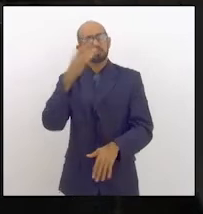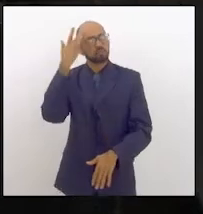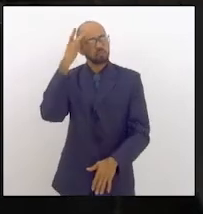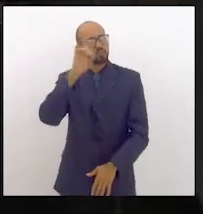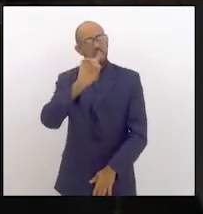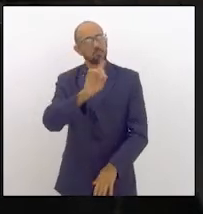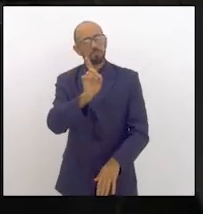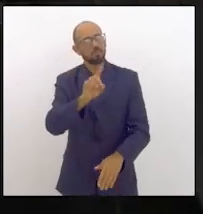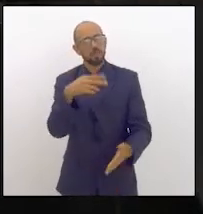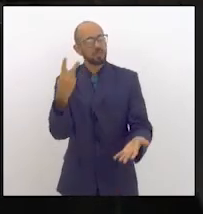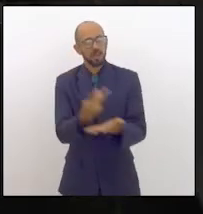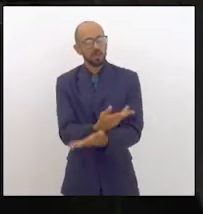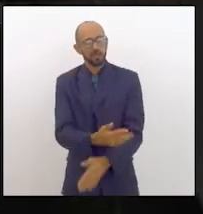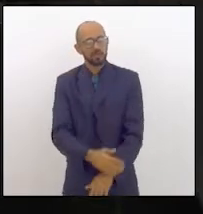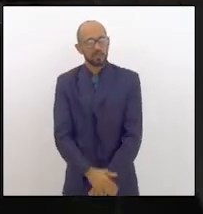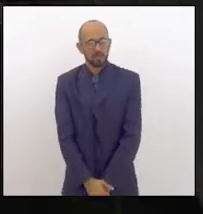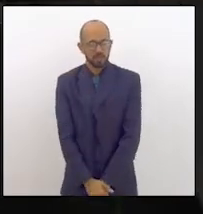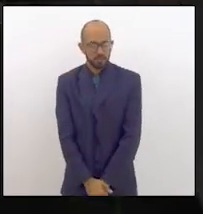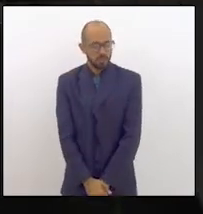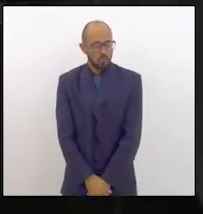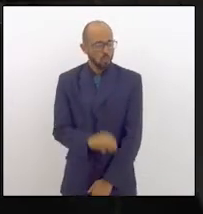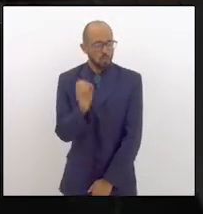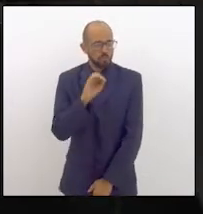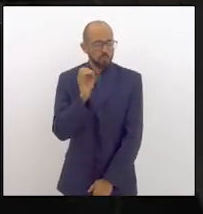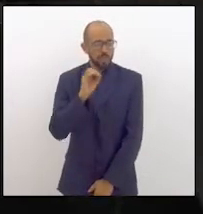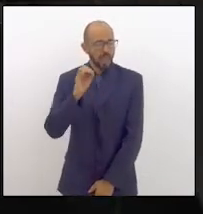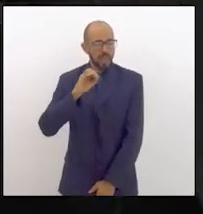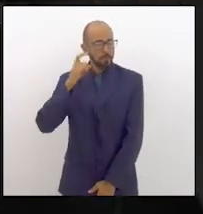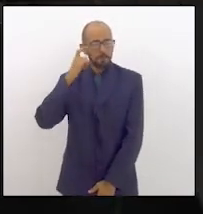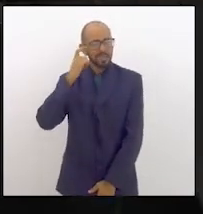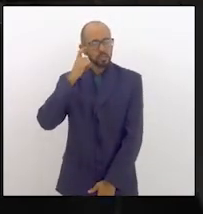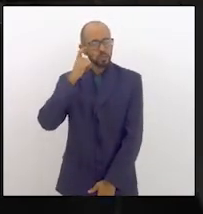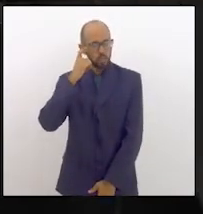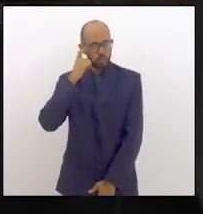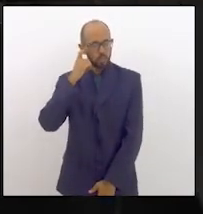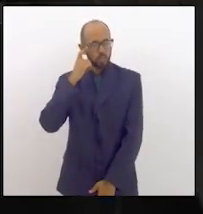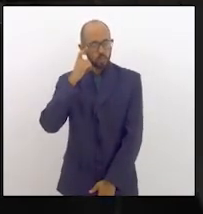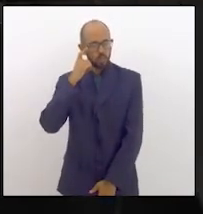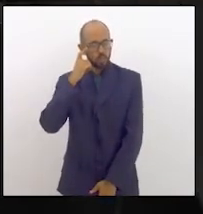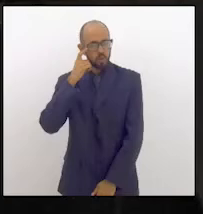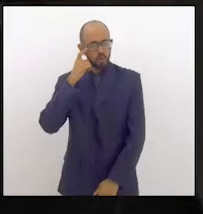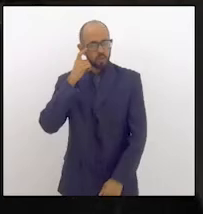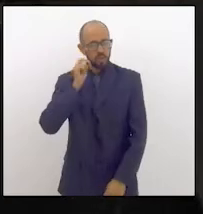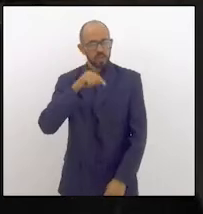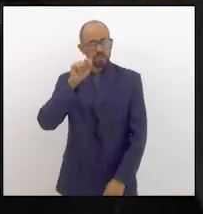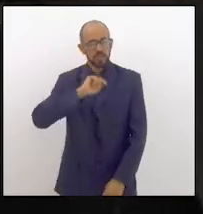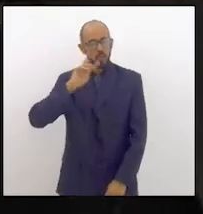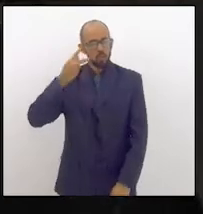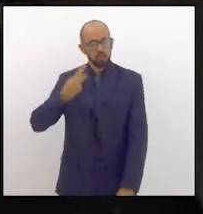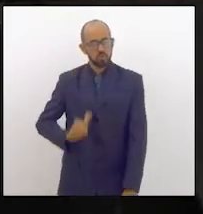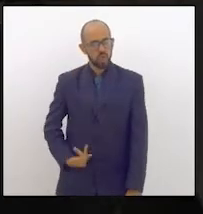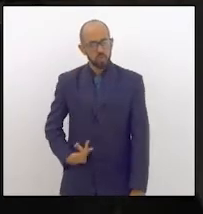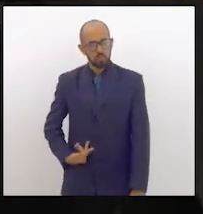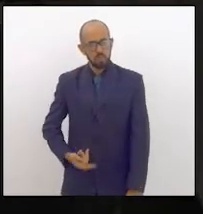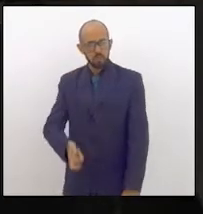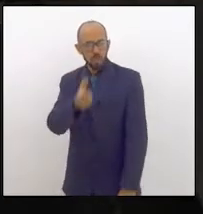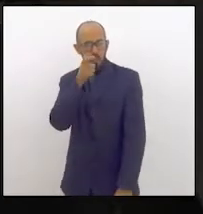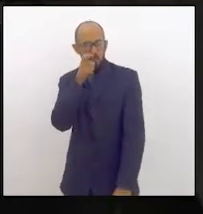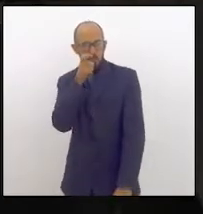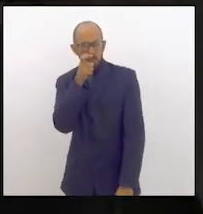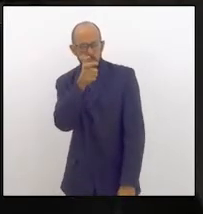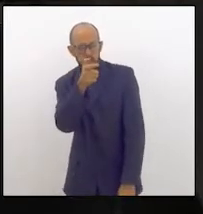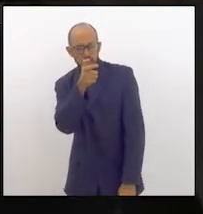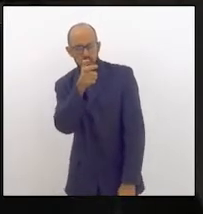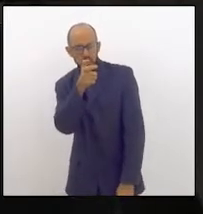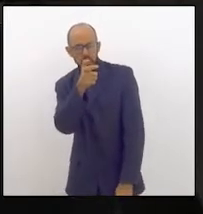saber mas ninguém imaginou que se revelaria um ser humano com uma ambição tão